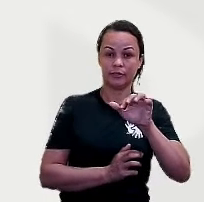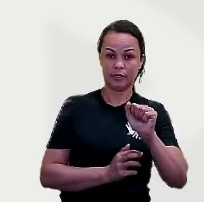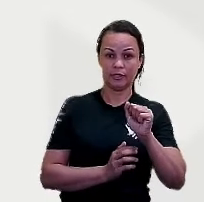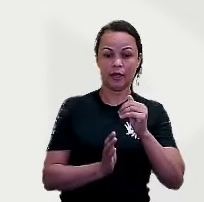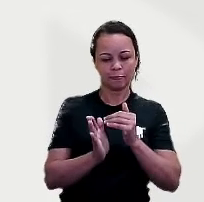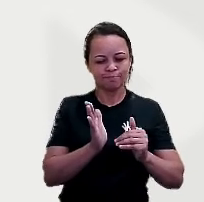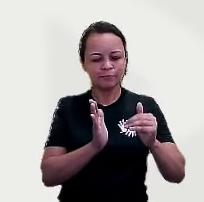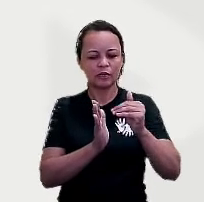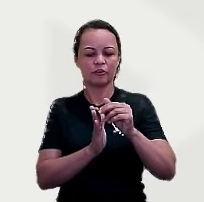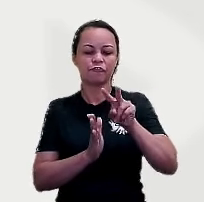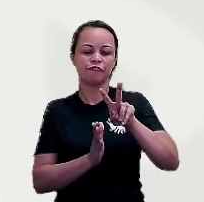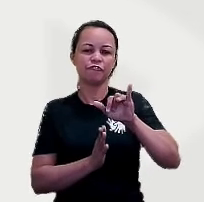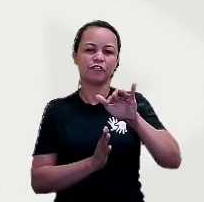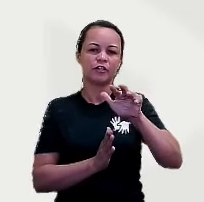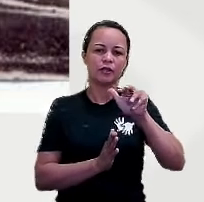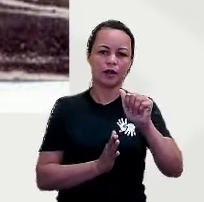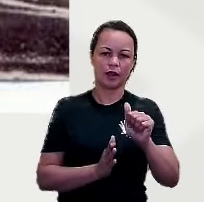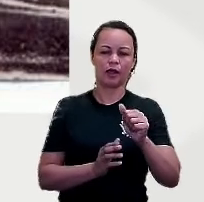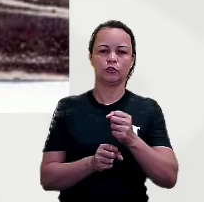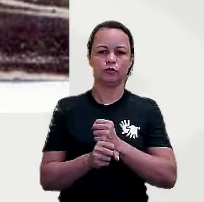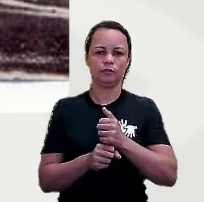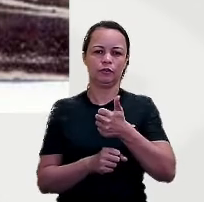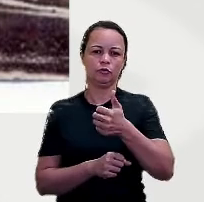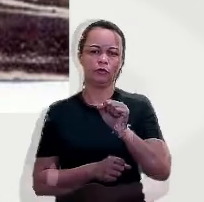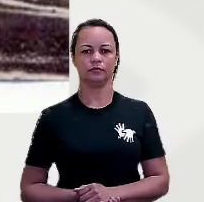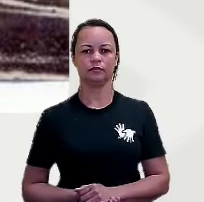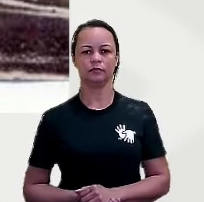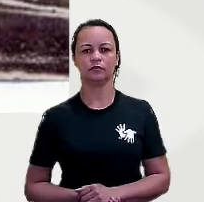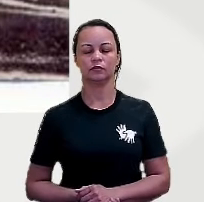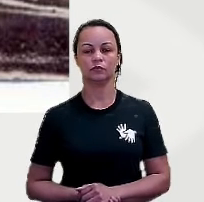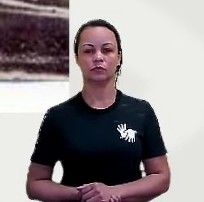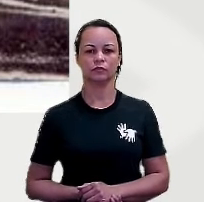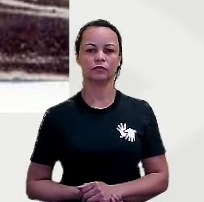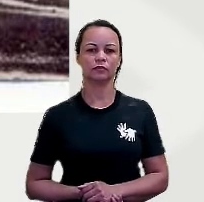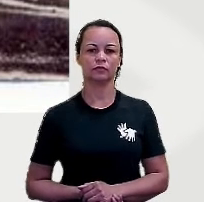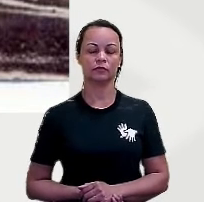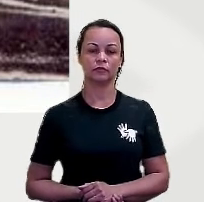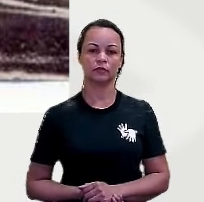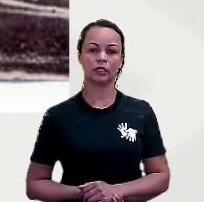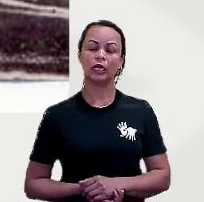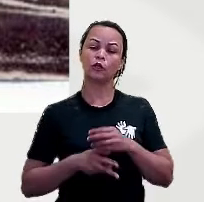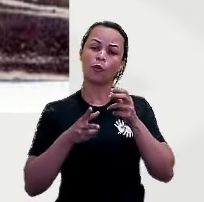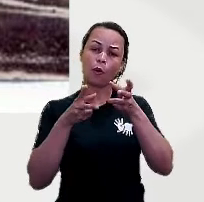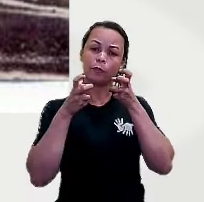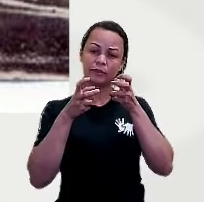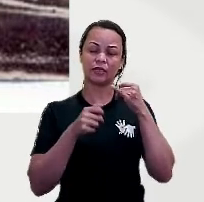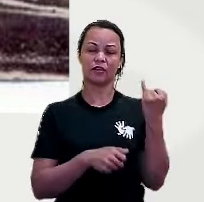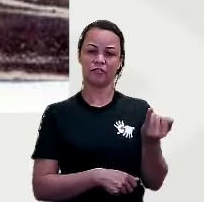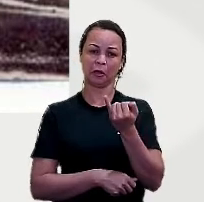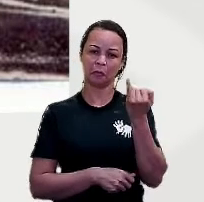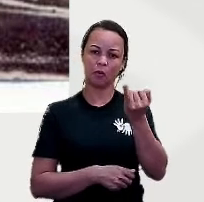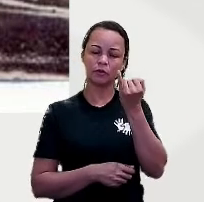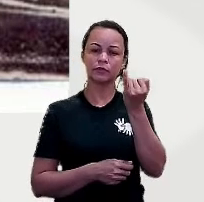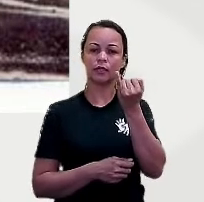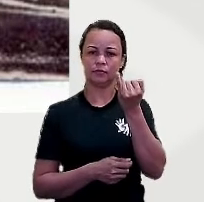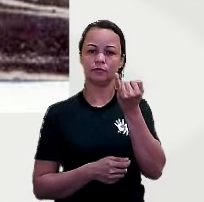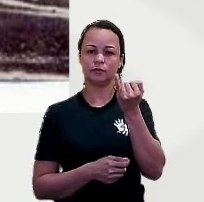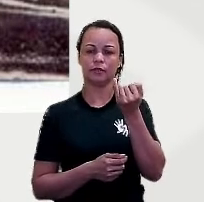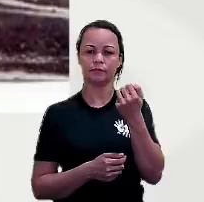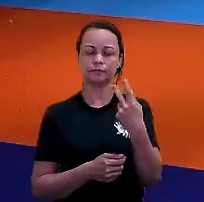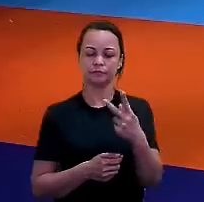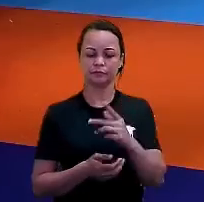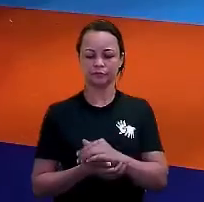de vila em 1811. Então, pessoal, vejam como é importante a gente observar.